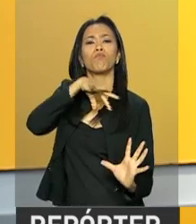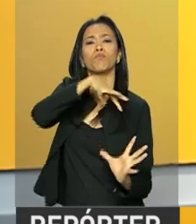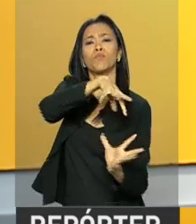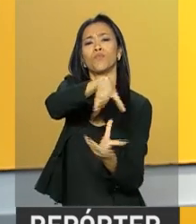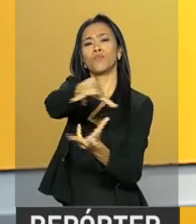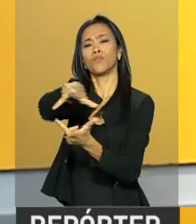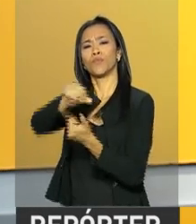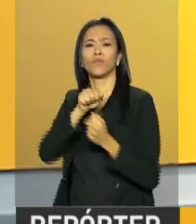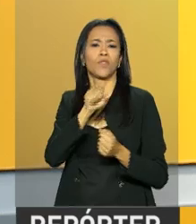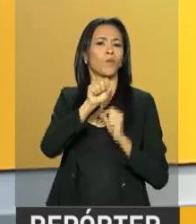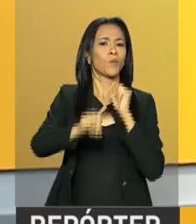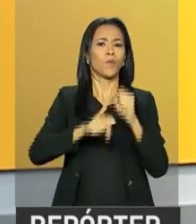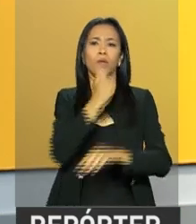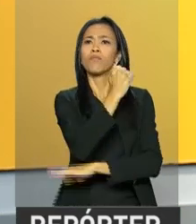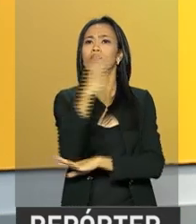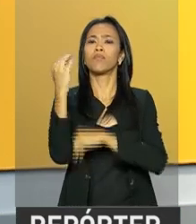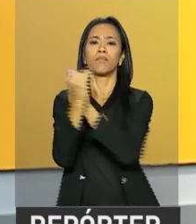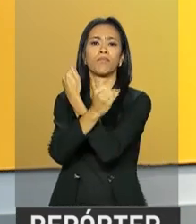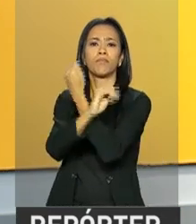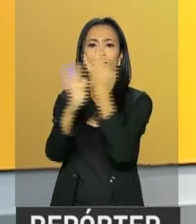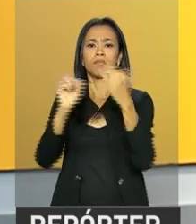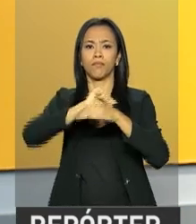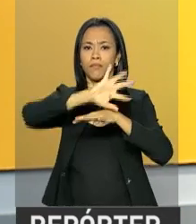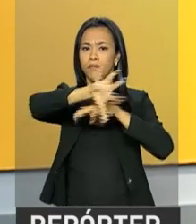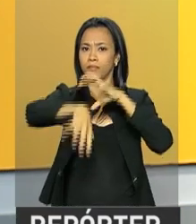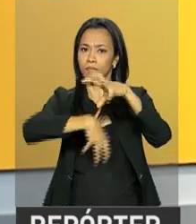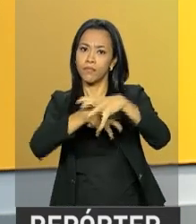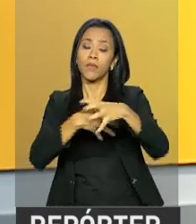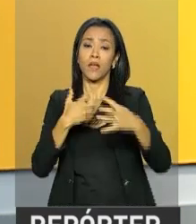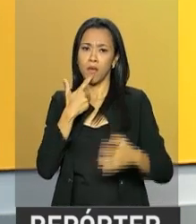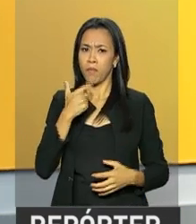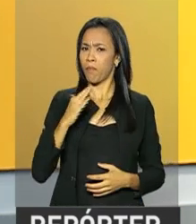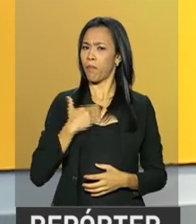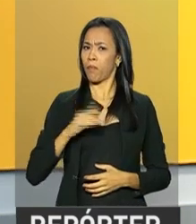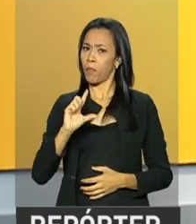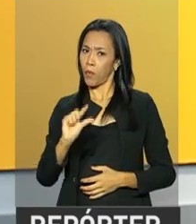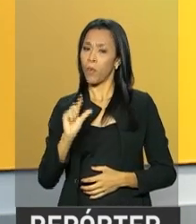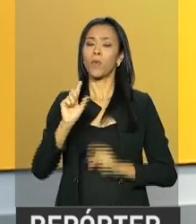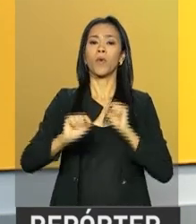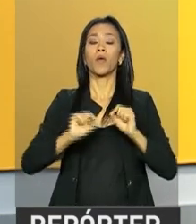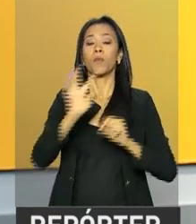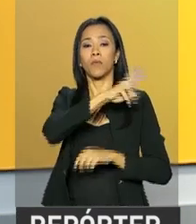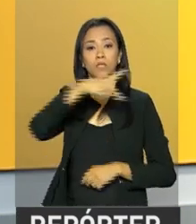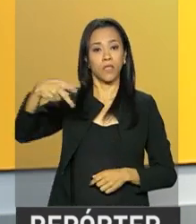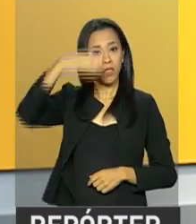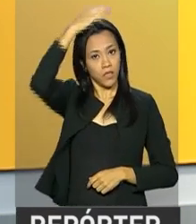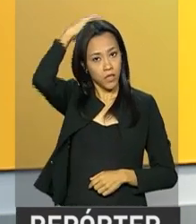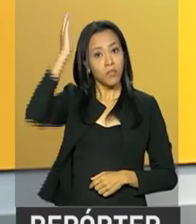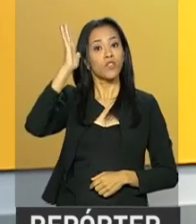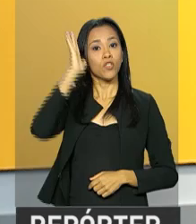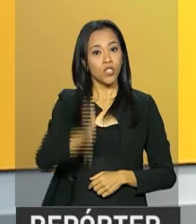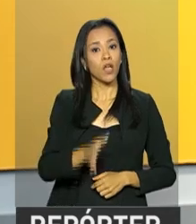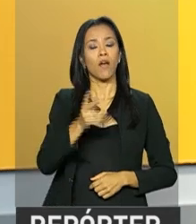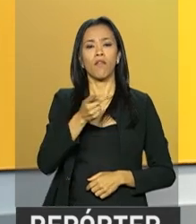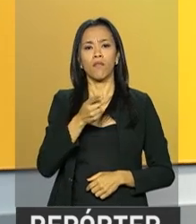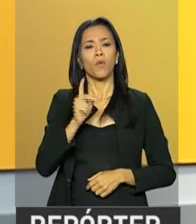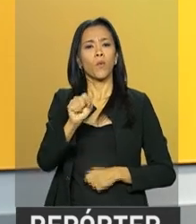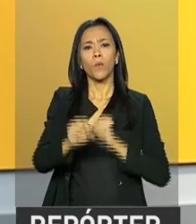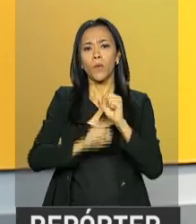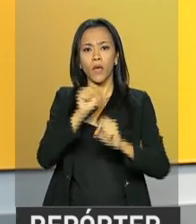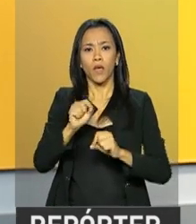ambiente em cerimônia agora a pouco no Palácio do Planalto o presidente Michel Temer determinou a ampliação de áreas de